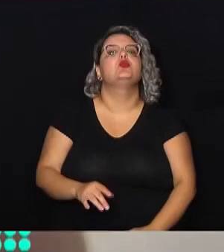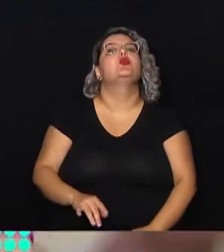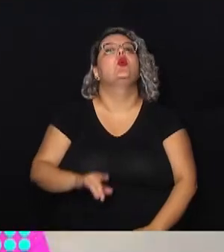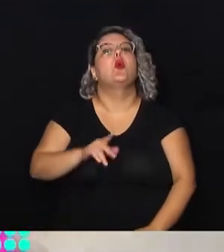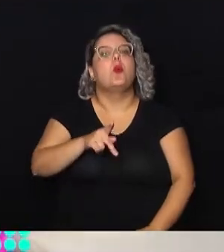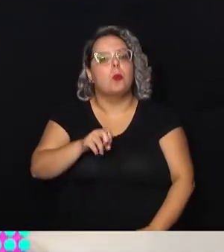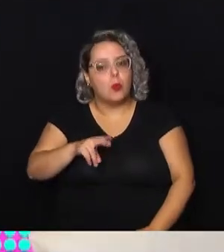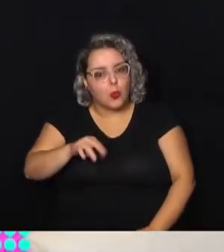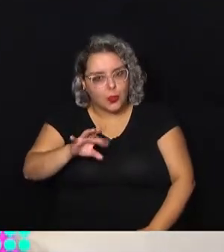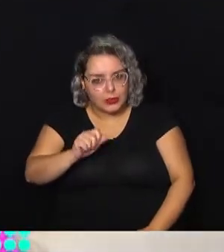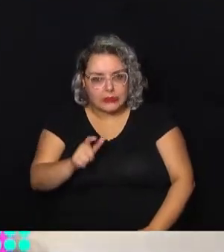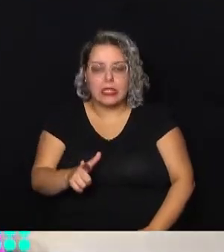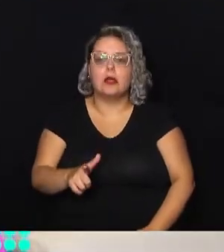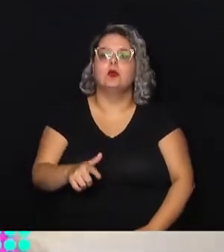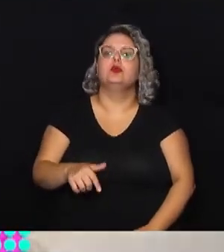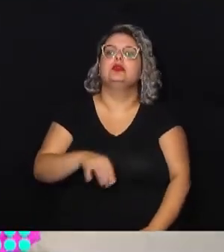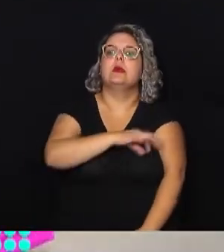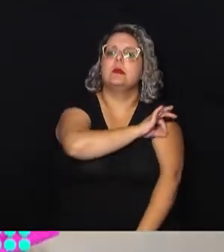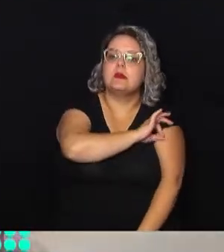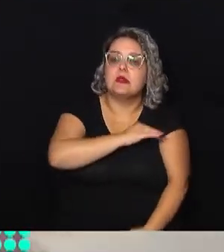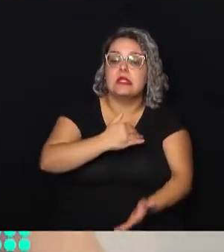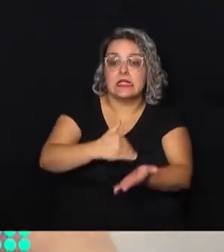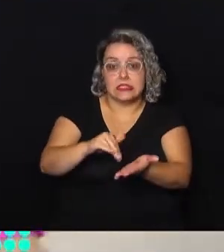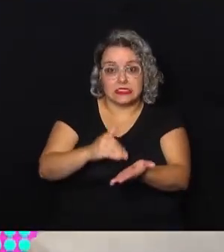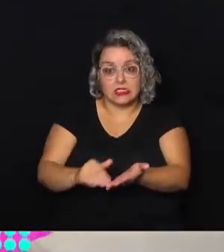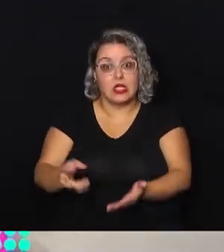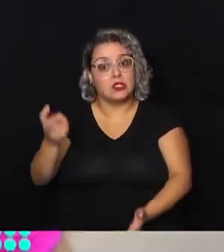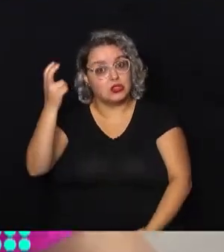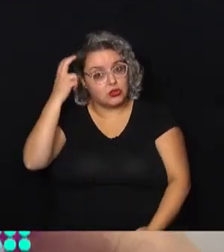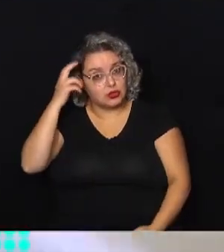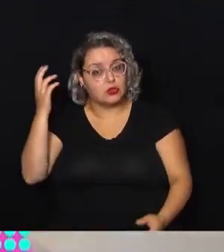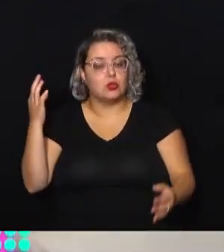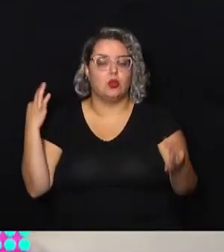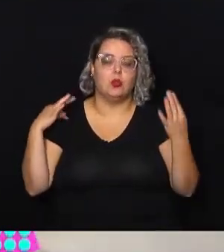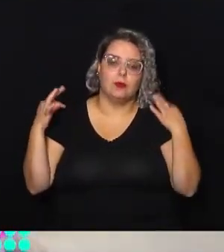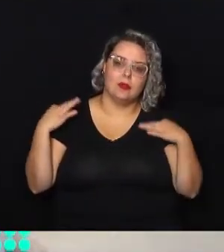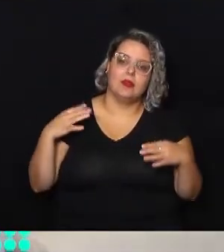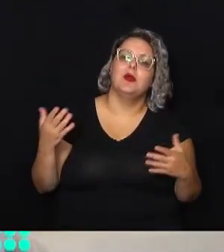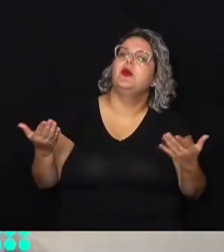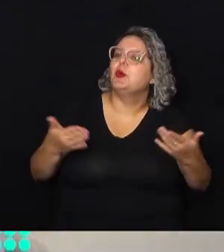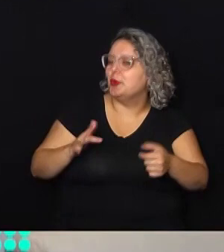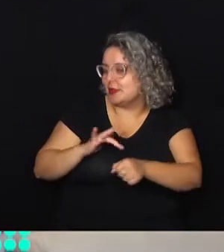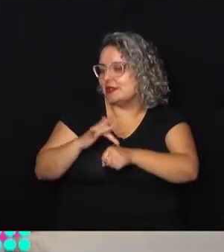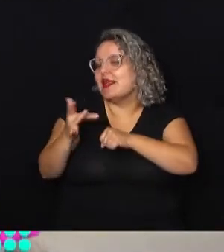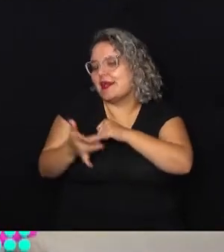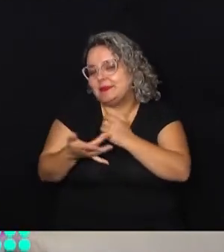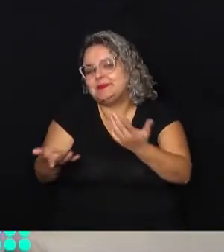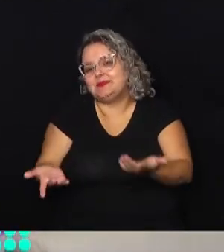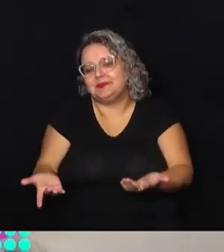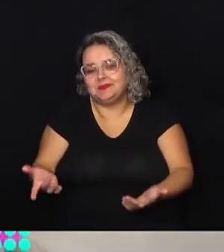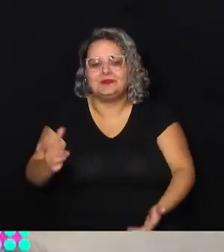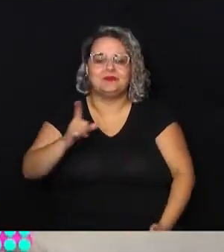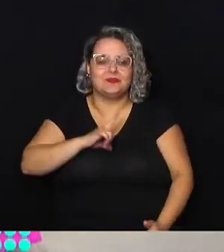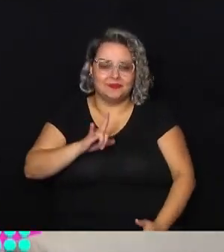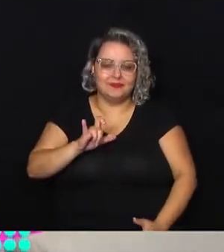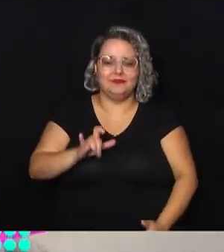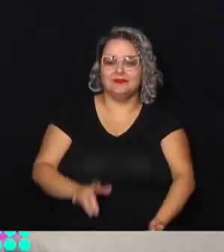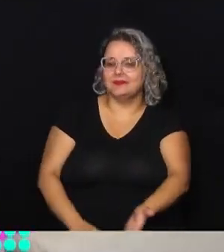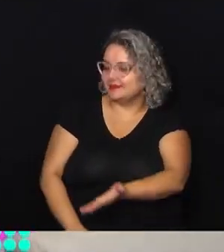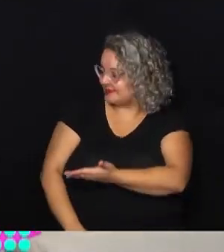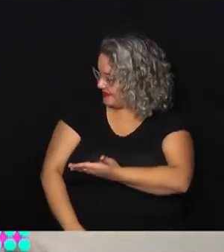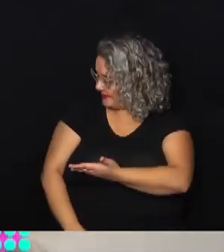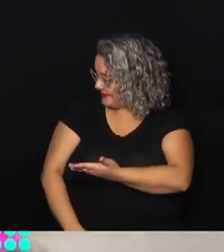Prefeitura, lá na Secretaria de Cultura e Turismo, mas a gente sabe que a gente hoje é das redes sociais, então o Instagram é